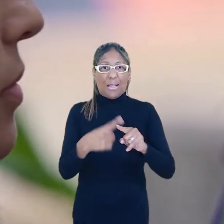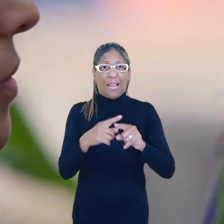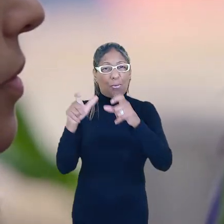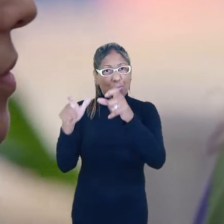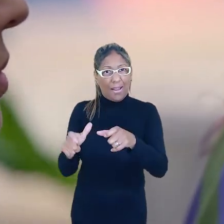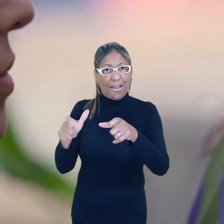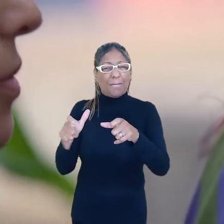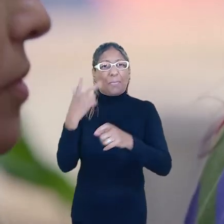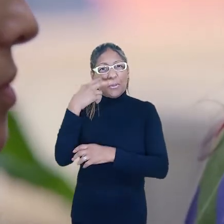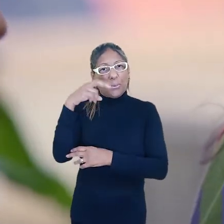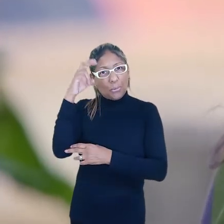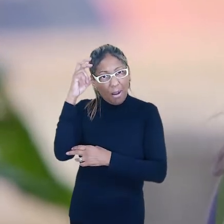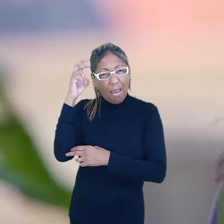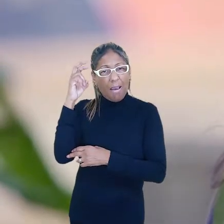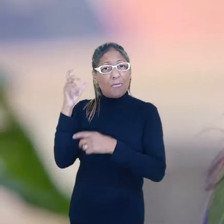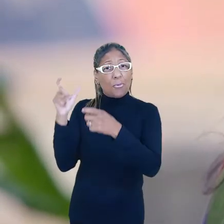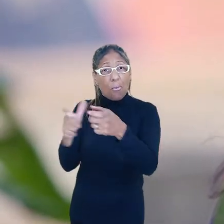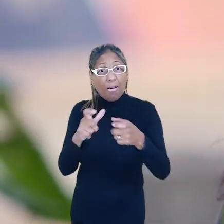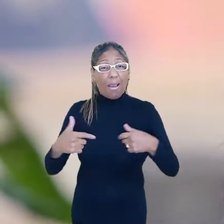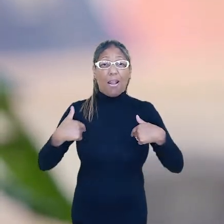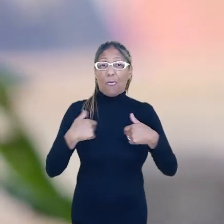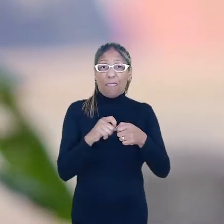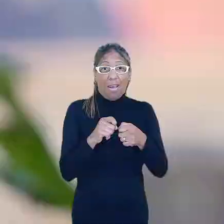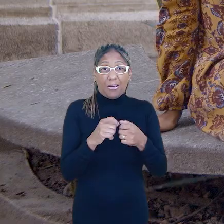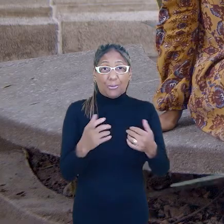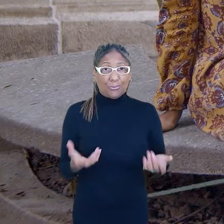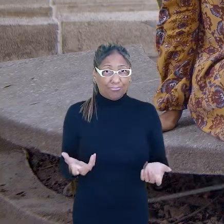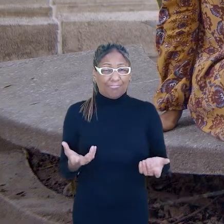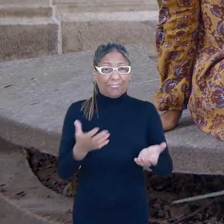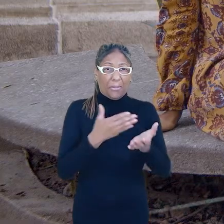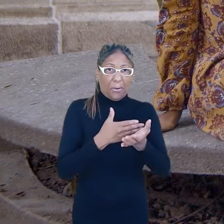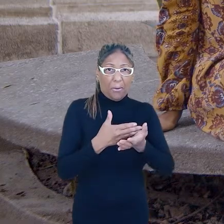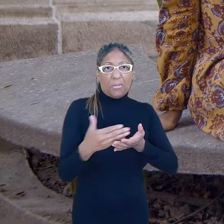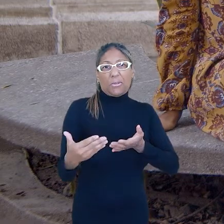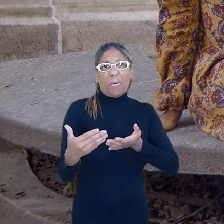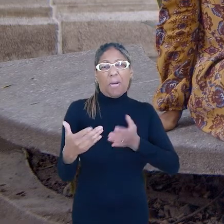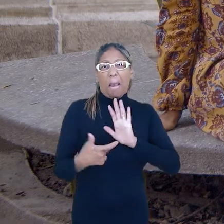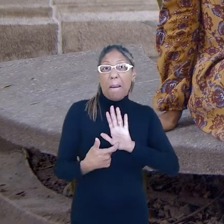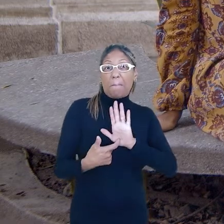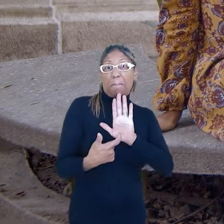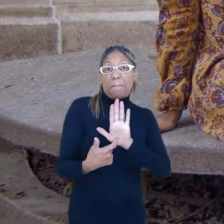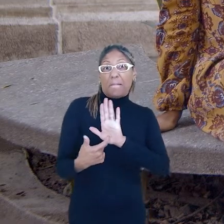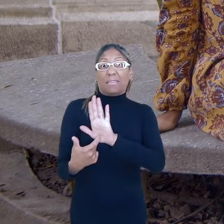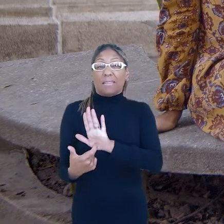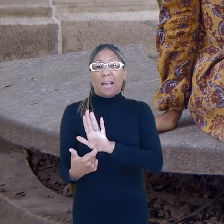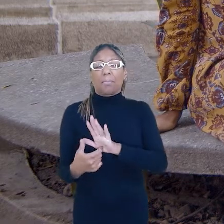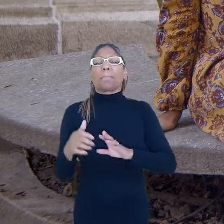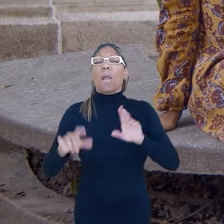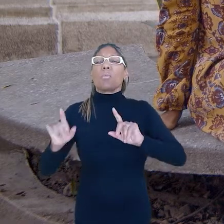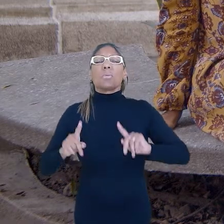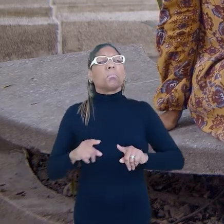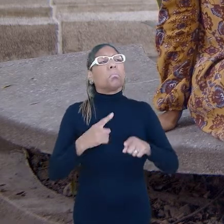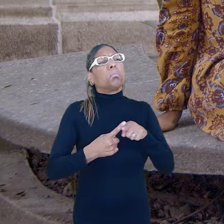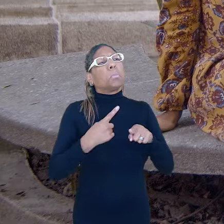cena cultural tem muito essa coisa do pragmatismo do que eu faço. E a gente, a partir dessa lógica da apresentação, né, institucional, trouxe muito,